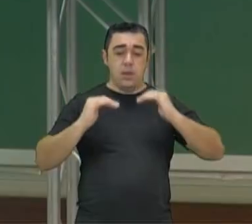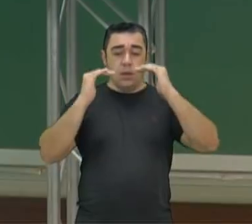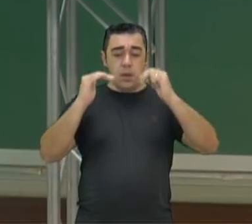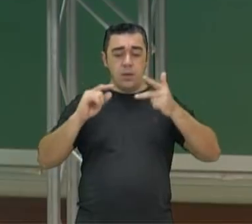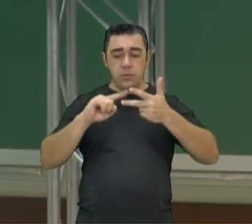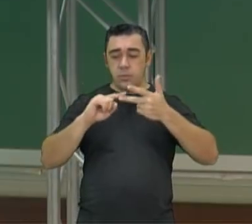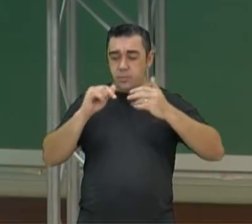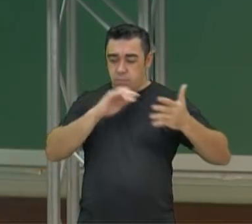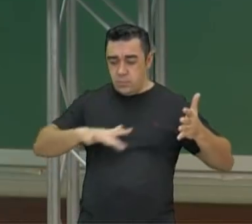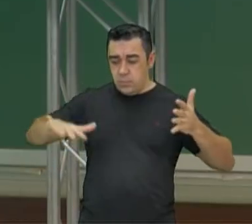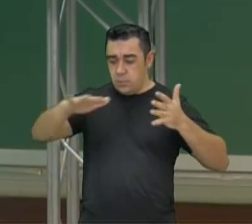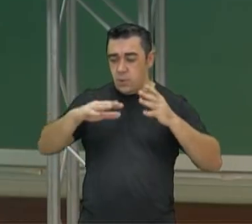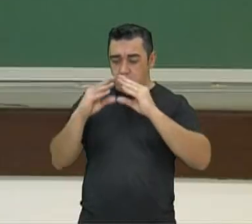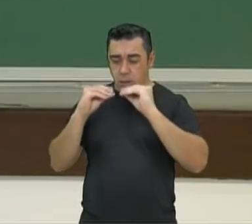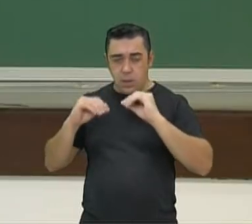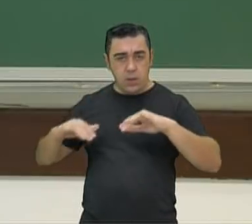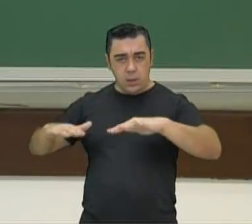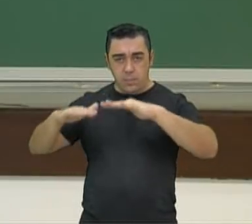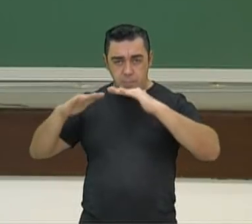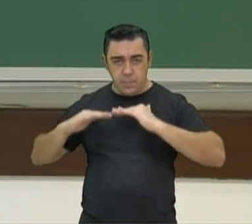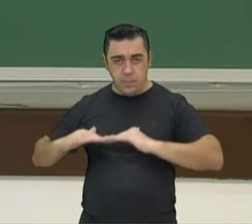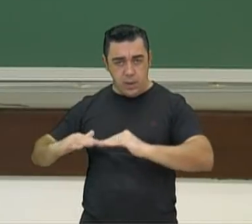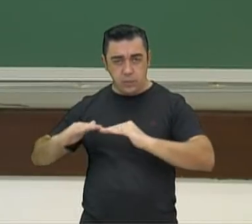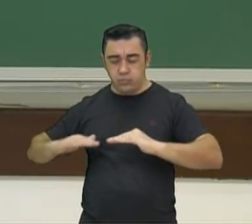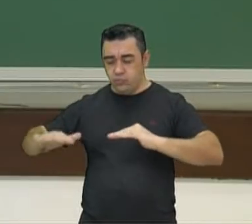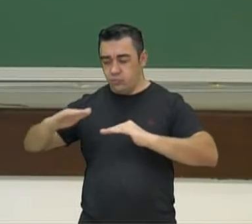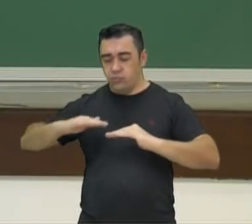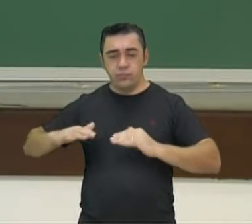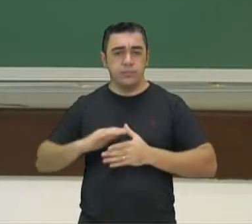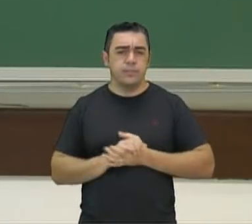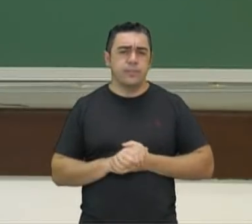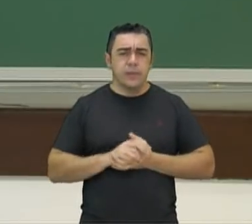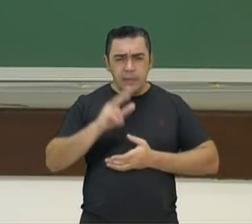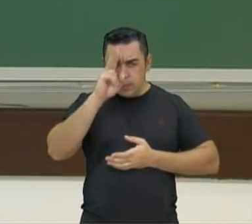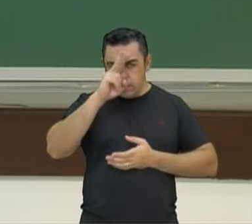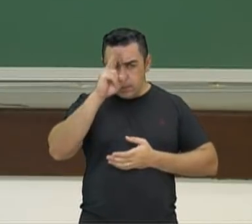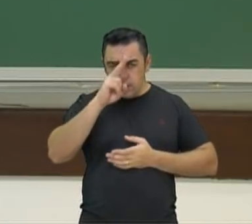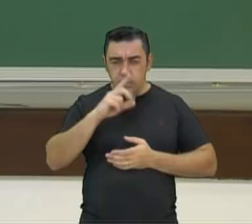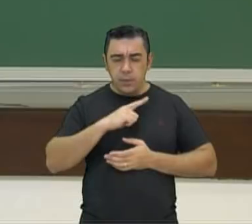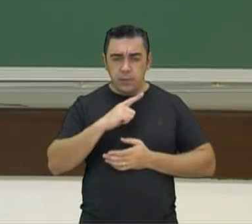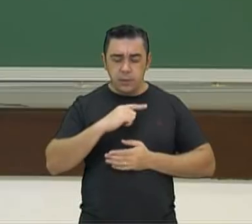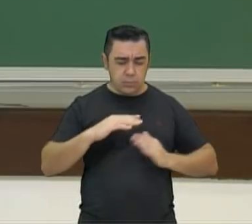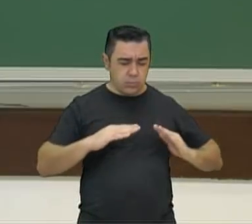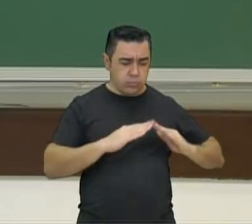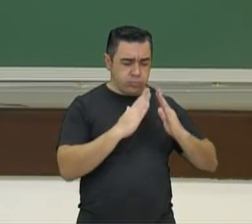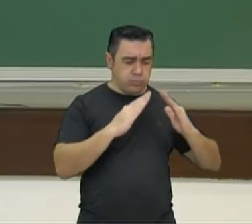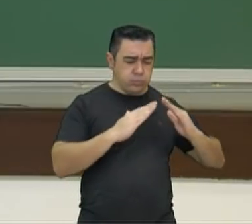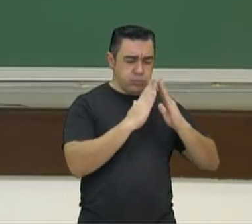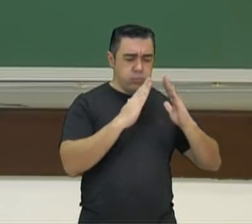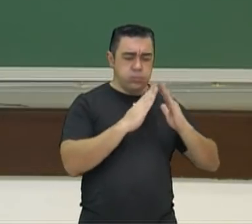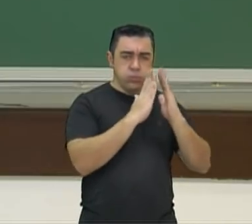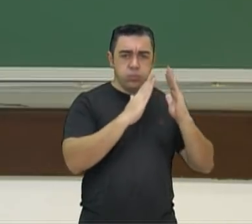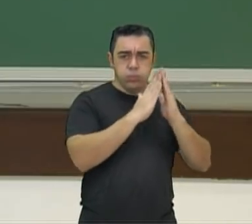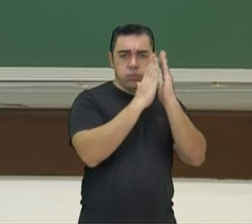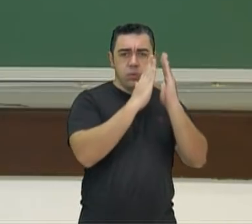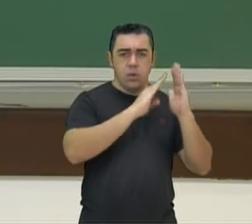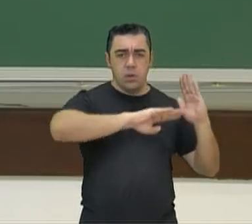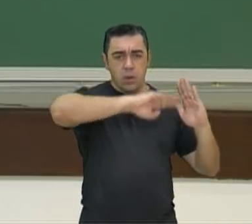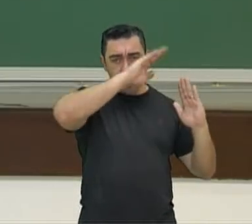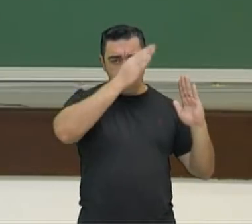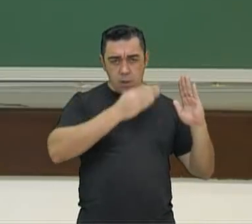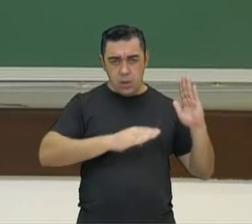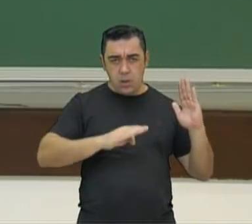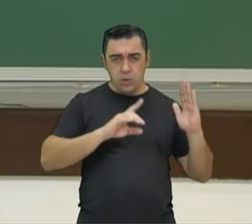que maravilha! E vem cá, você lembra o que era aquele negócio de dobramentos modernos? Ah, isso, a estrutura